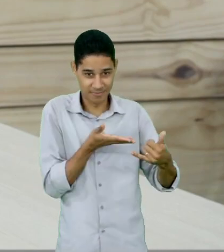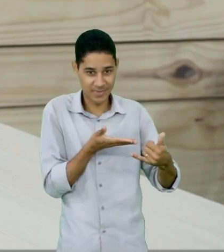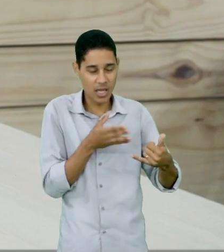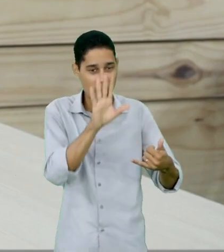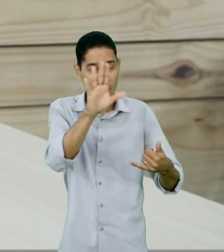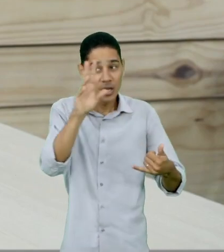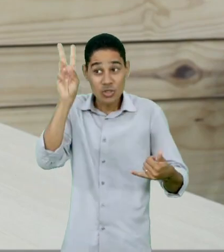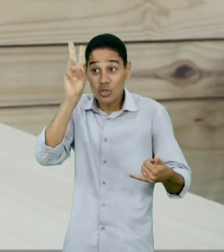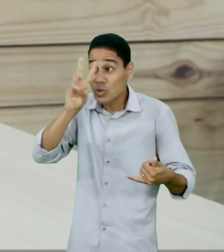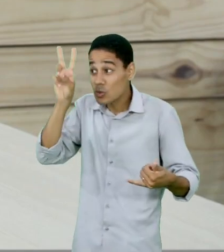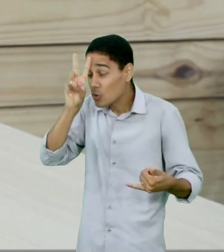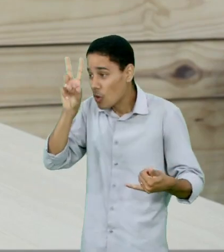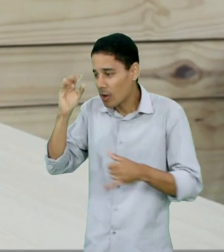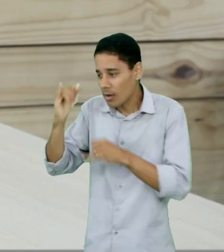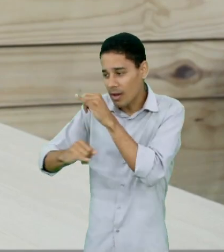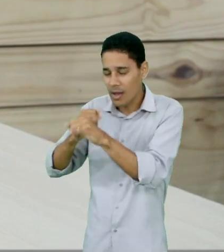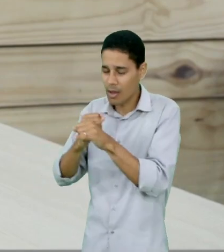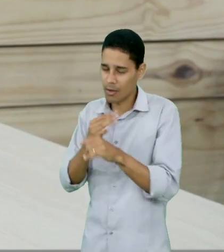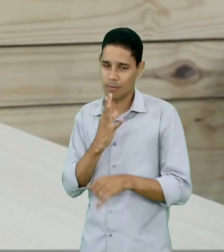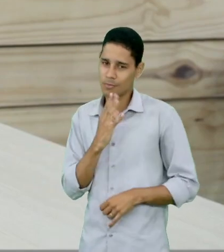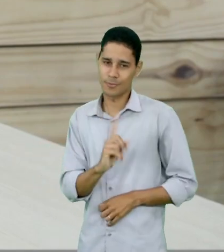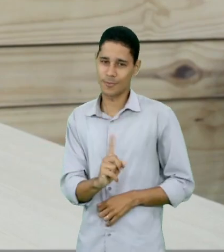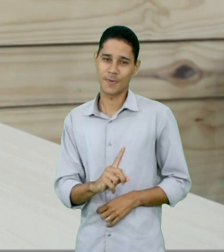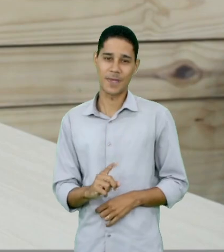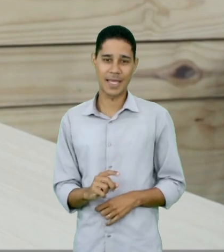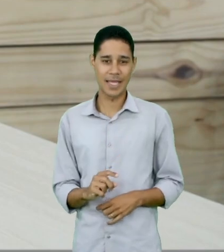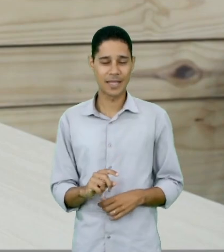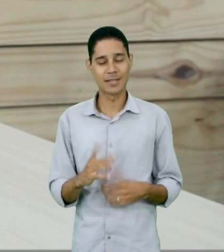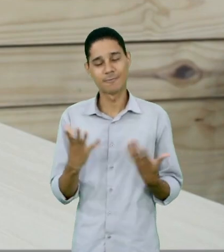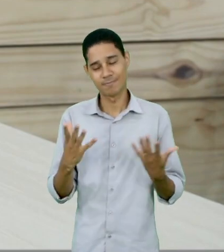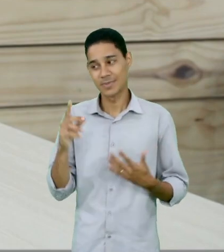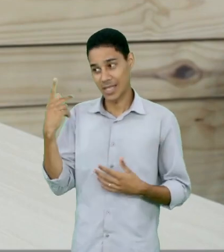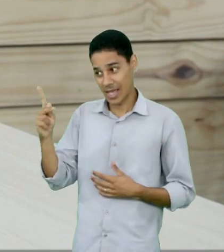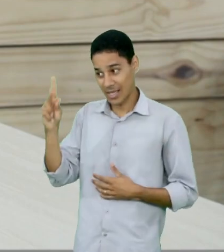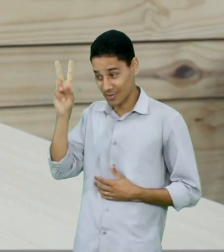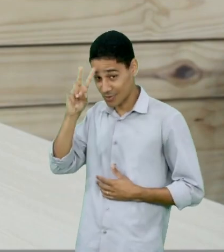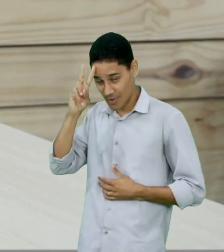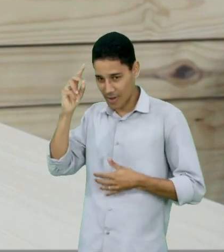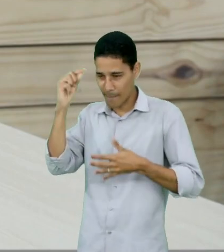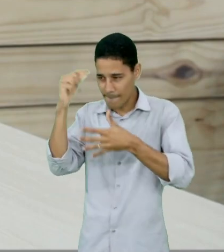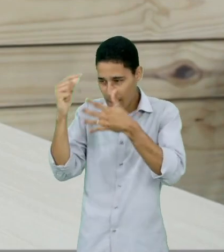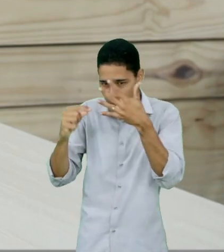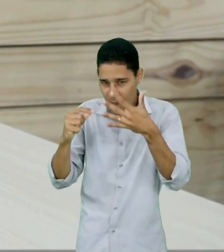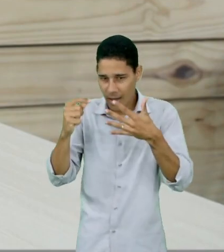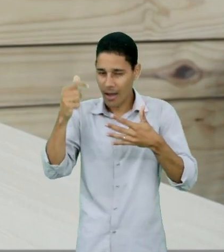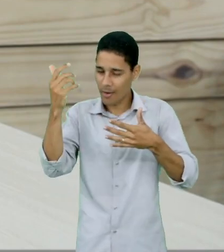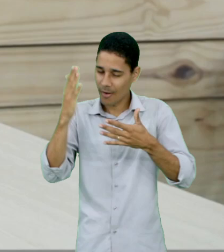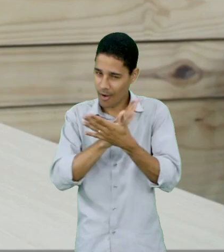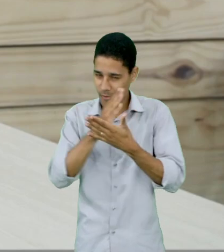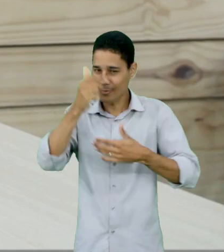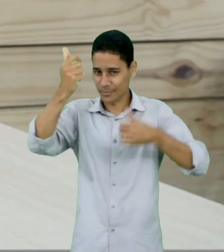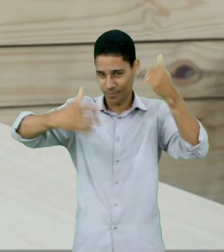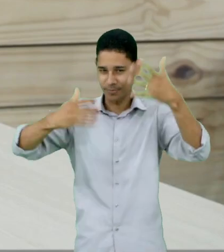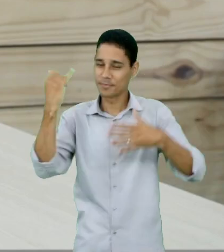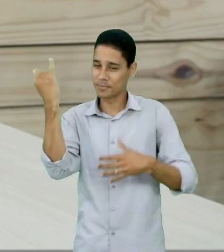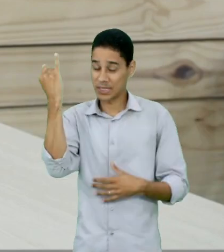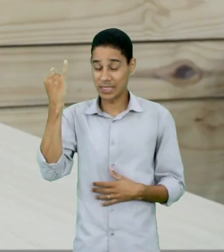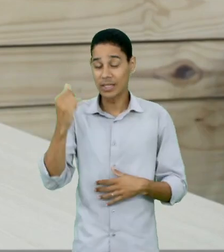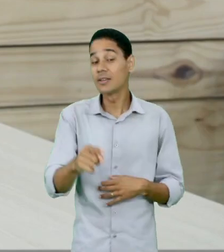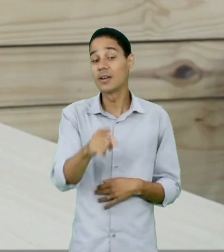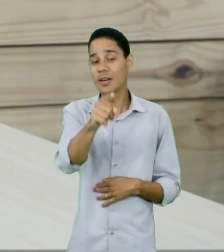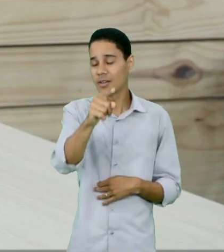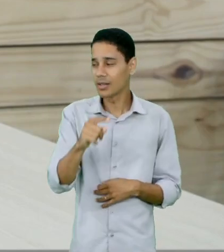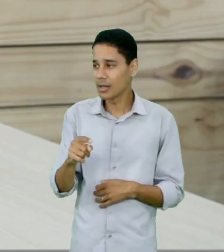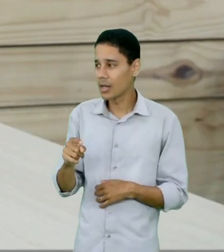conheça a história, né? Então é importante a gente pontuar algumas coisas sobre isso, para que você entenda